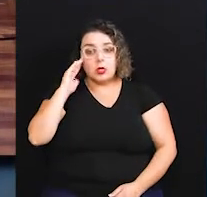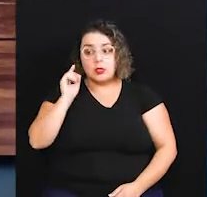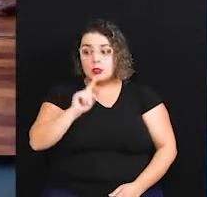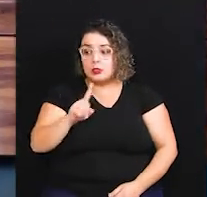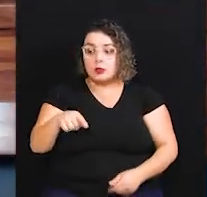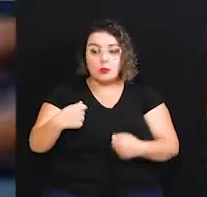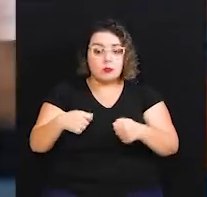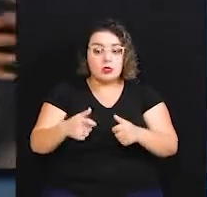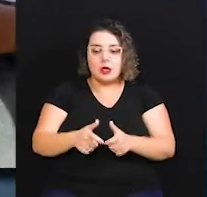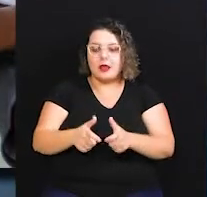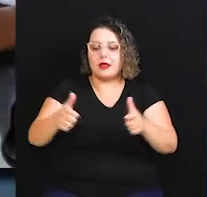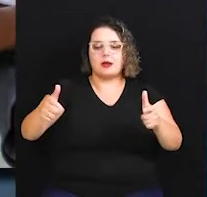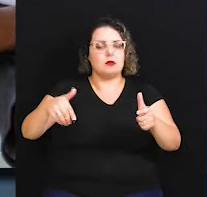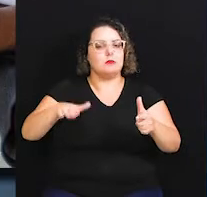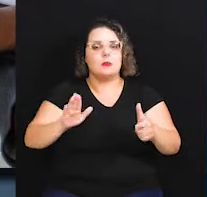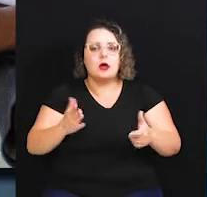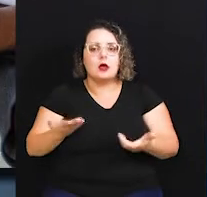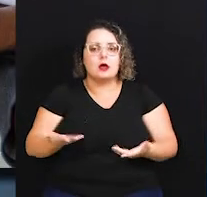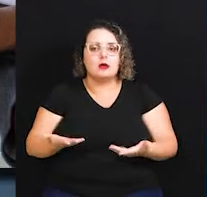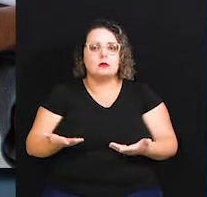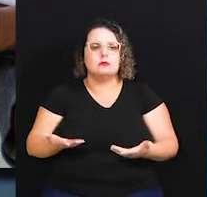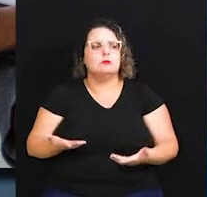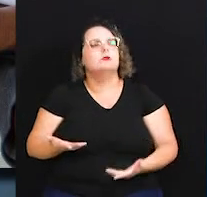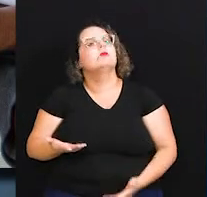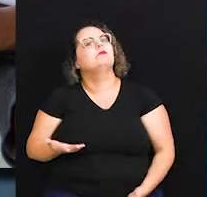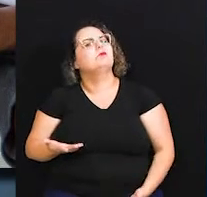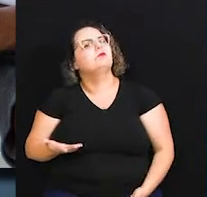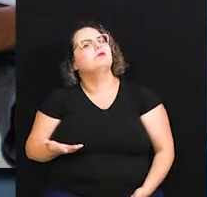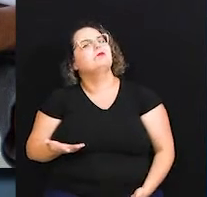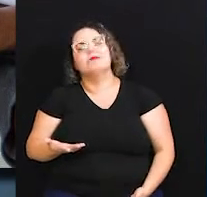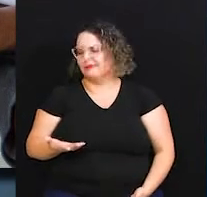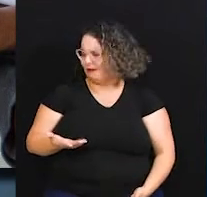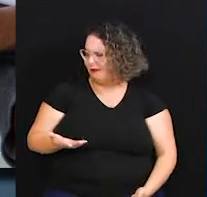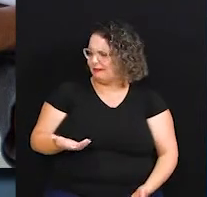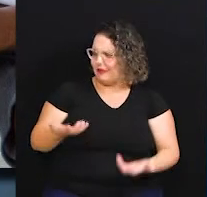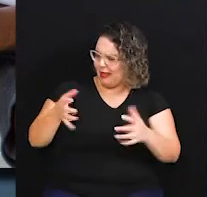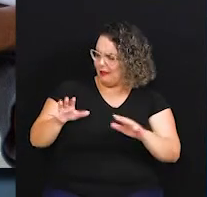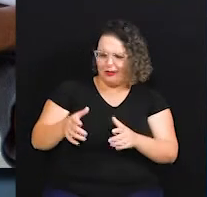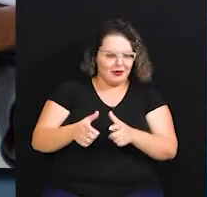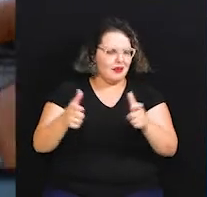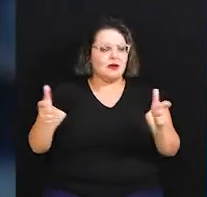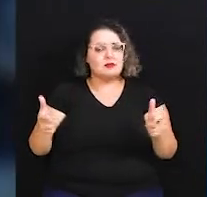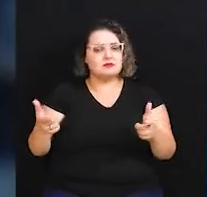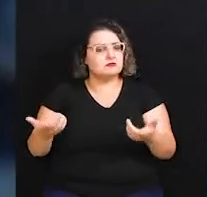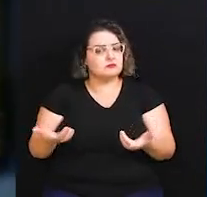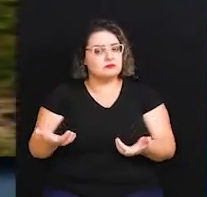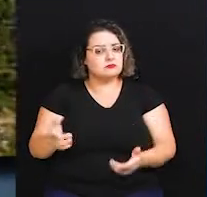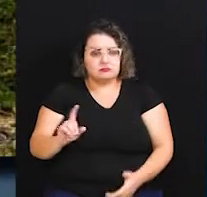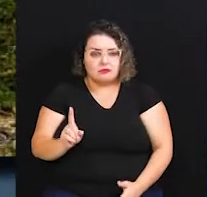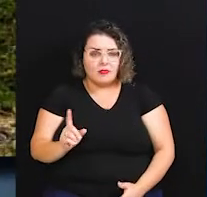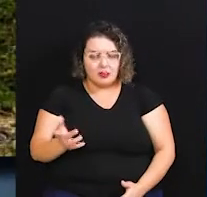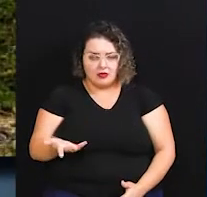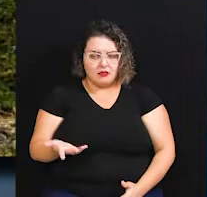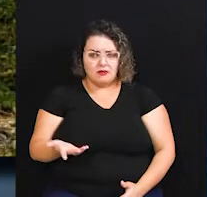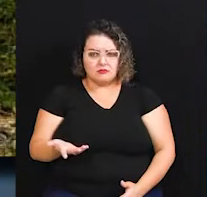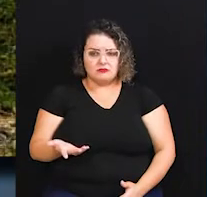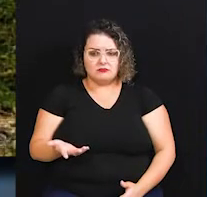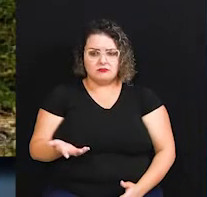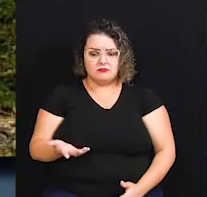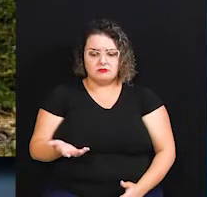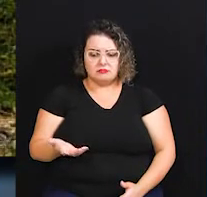eu entendo que não precisa crescer mais. Mas a pessoa estranha fala assim, como assim? Você não quer crescer?